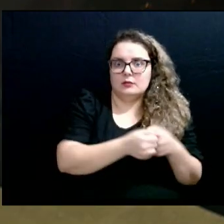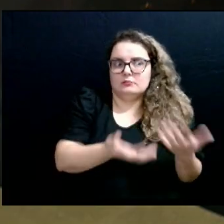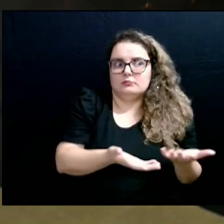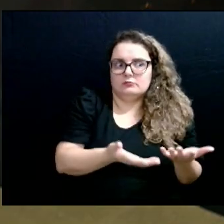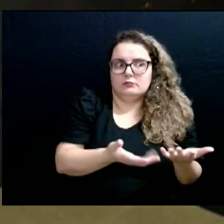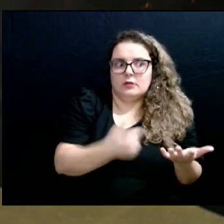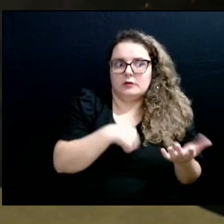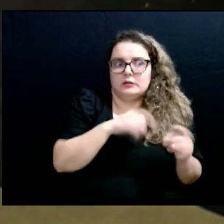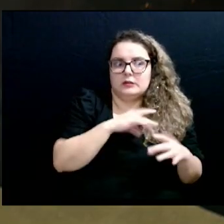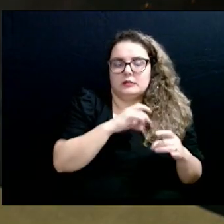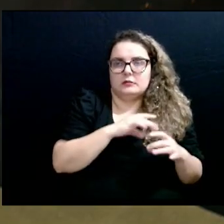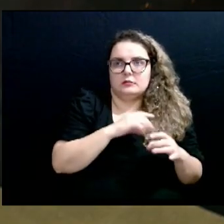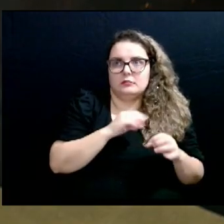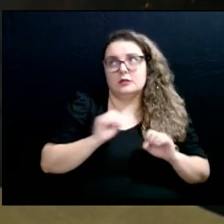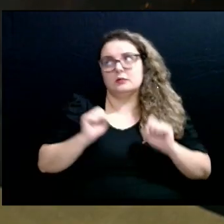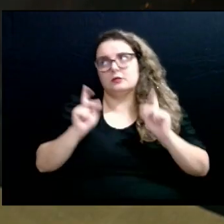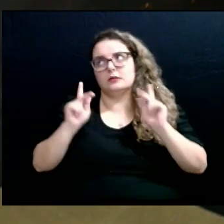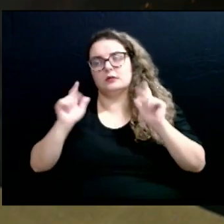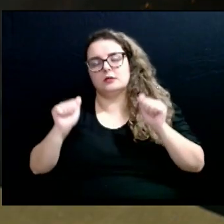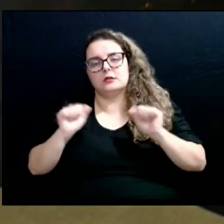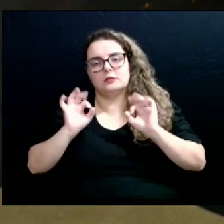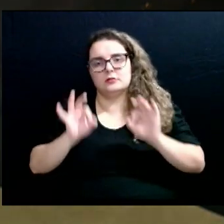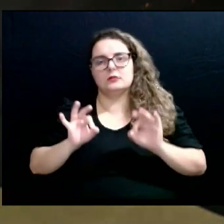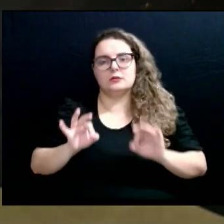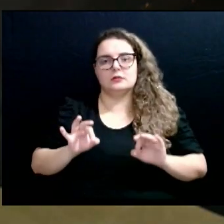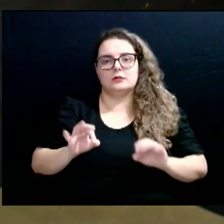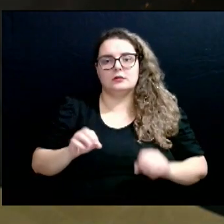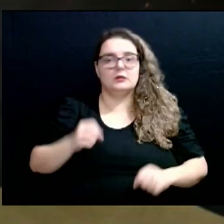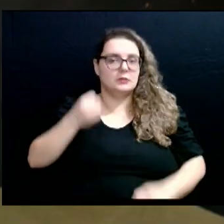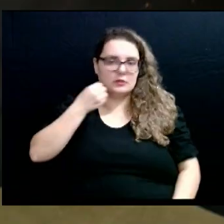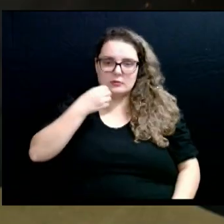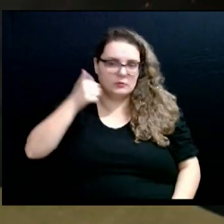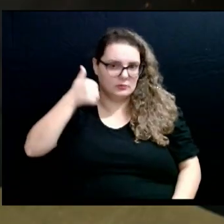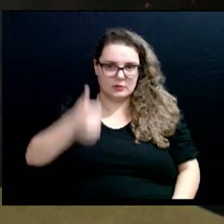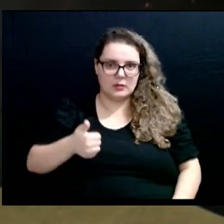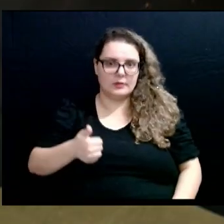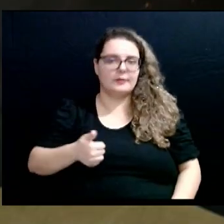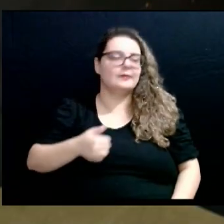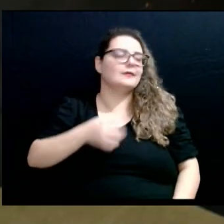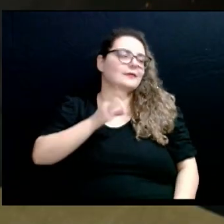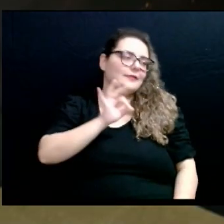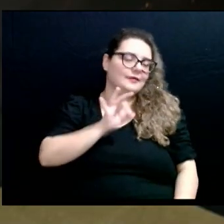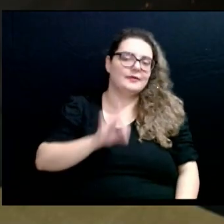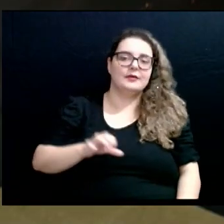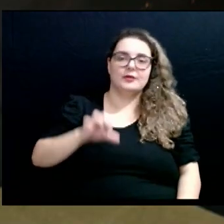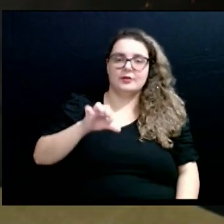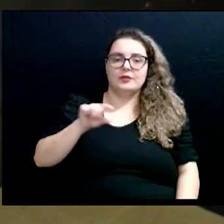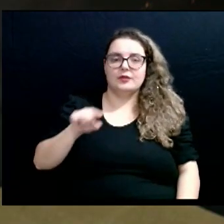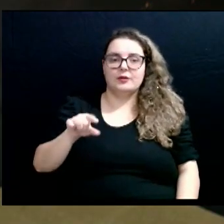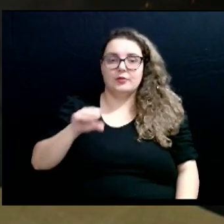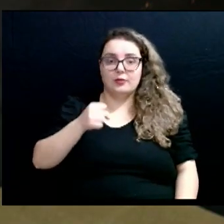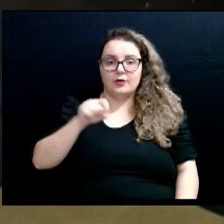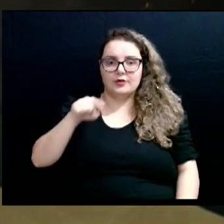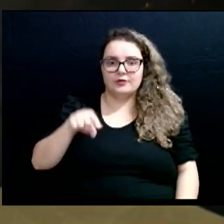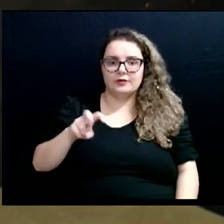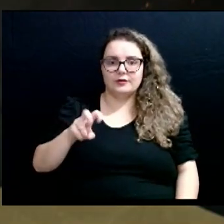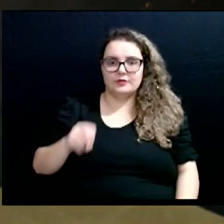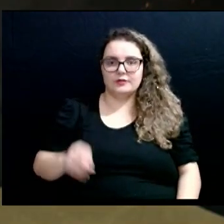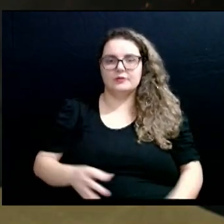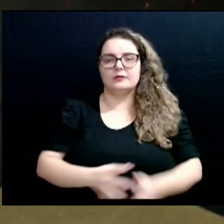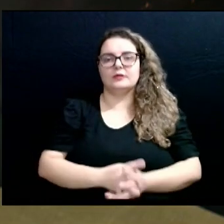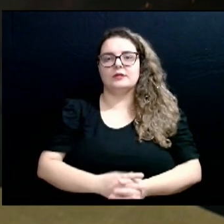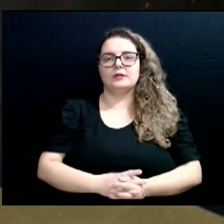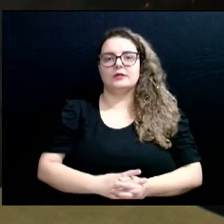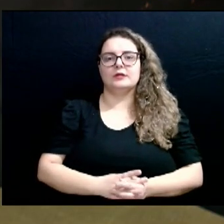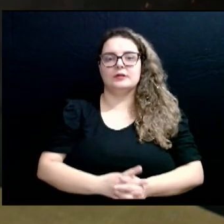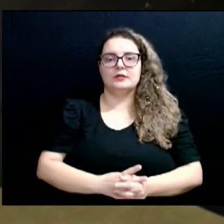bem, não é? Vamos lá, então exatamente. 8h49, mais pra gente, vamos lá, vamos ver quem tá conosco, por favor, produção. Tem mais alguma